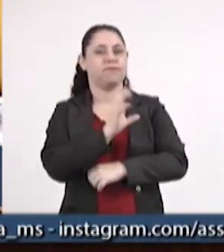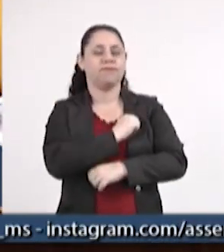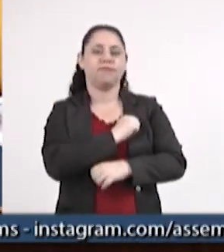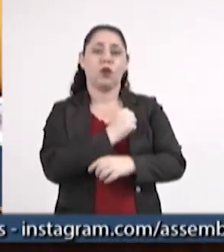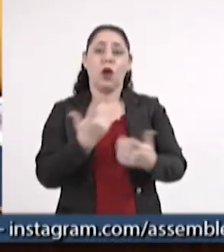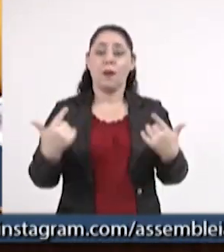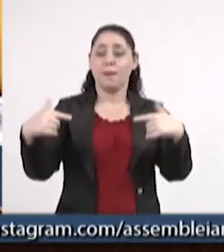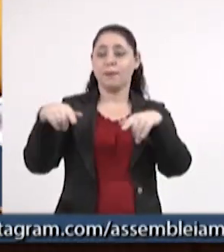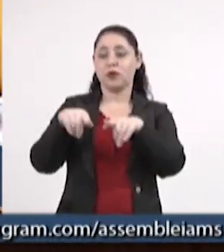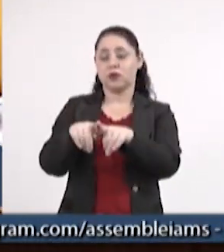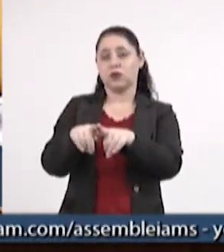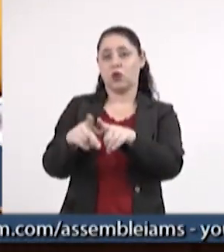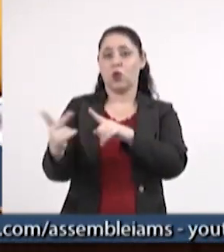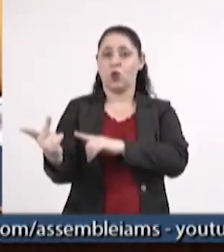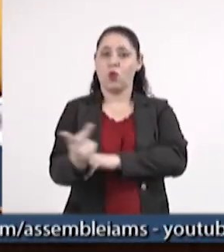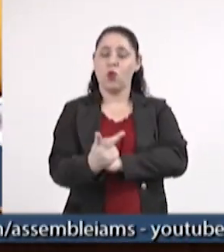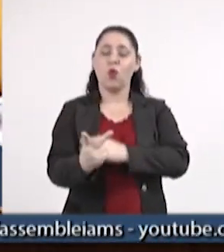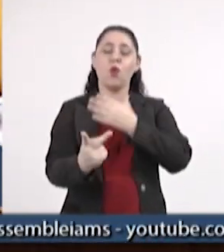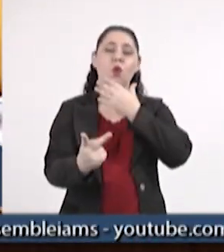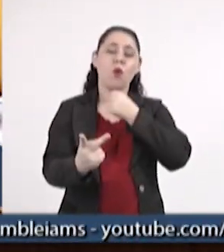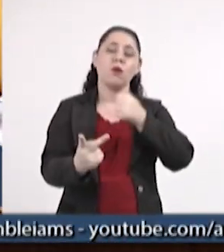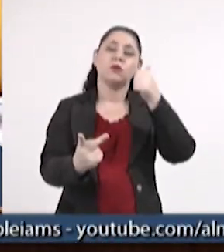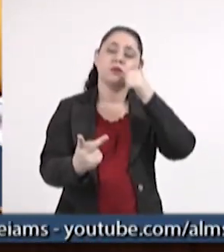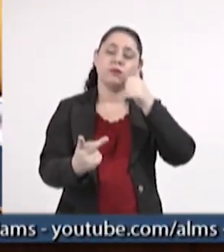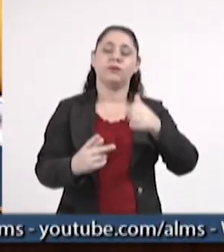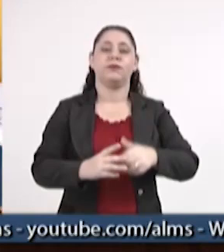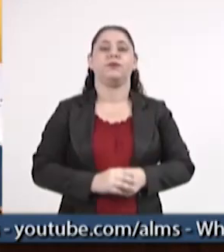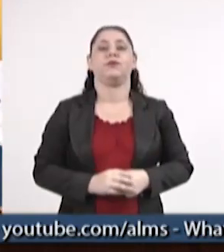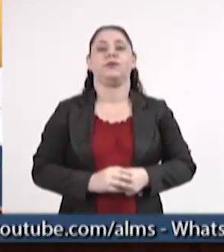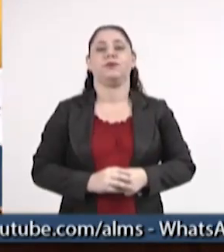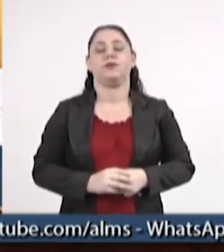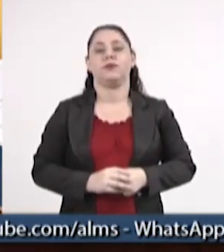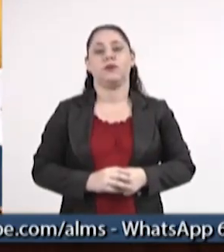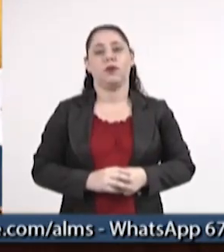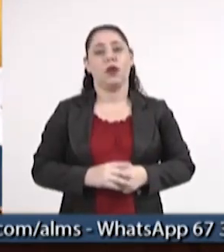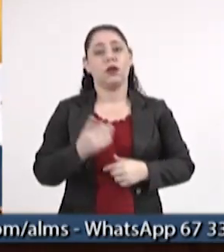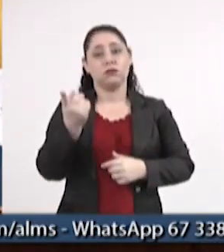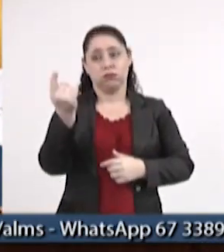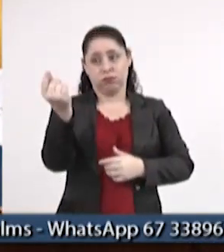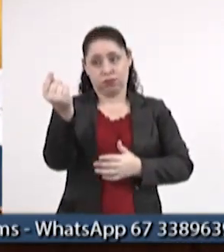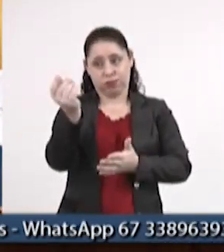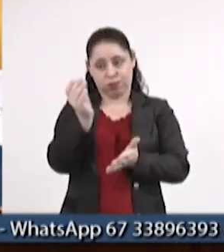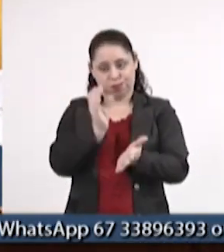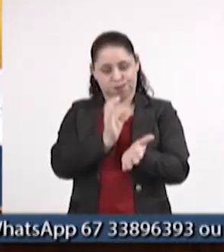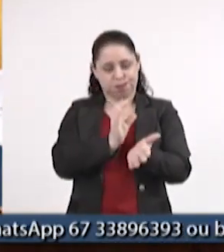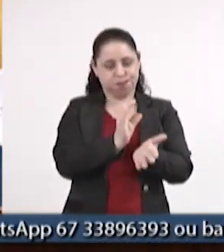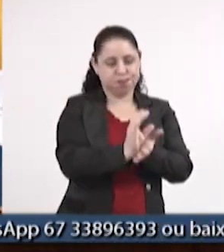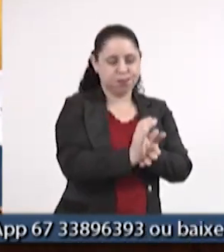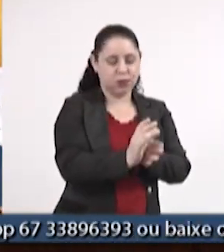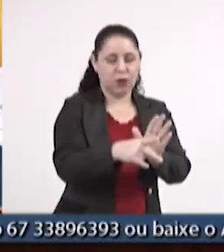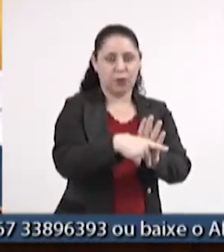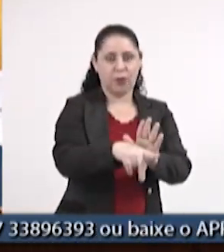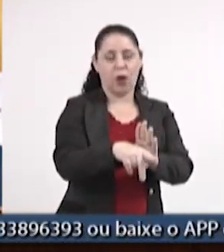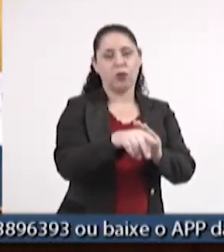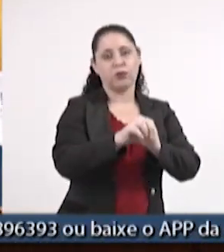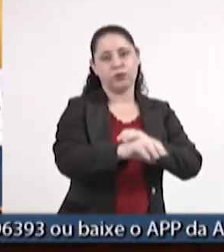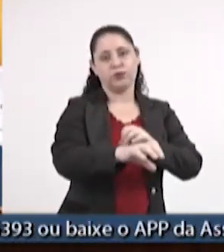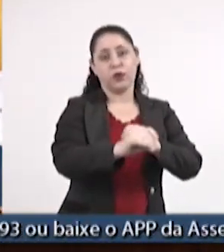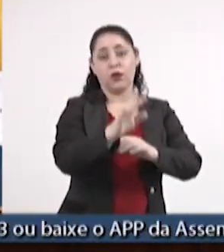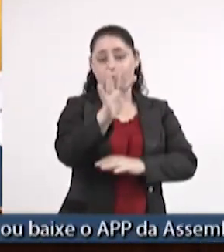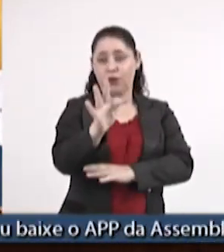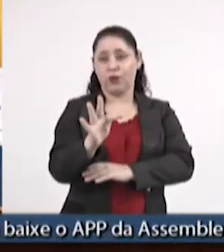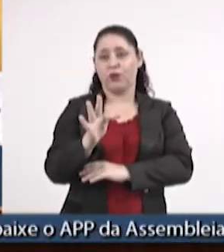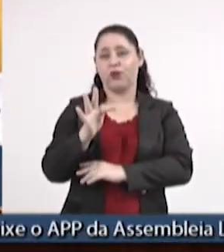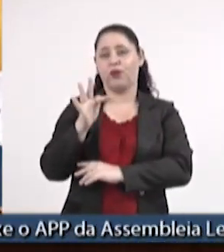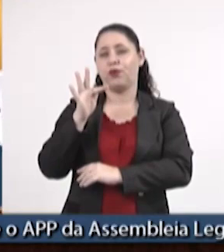da parceria entre homens e mulheres. Então, investir na educação das nossas crianças para que as